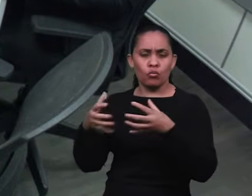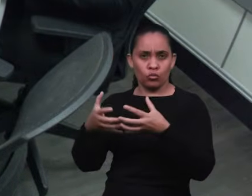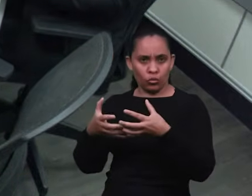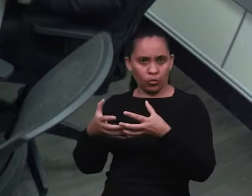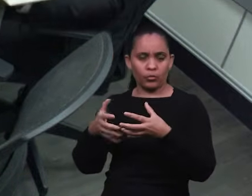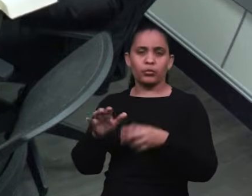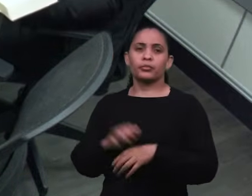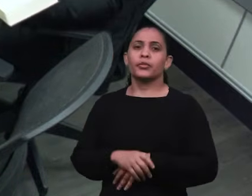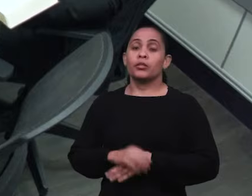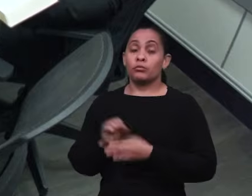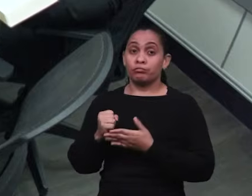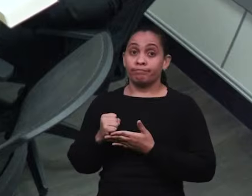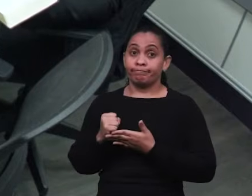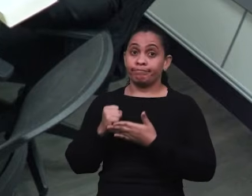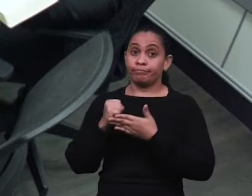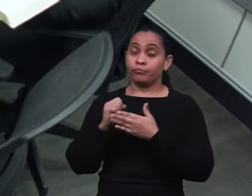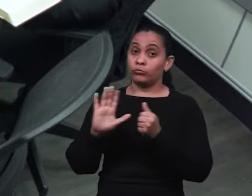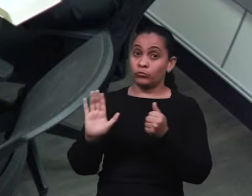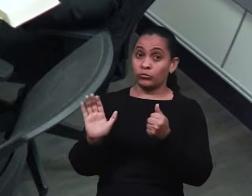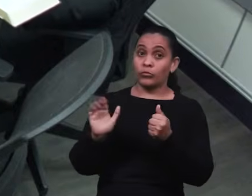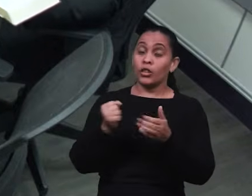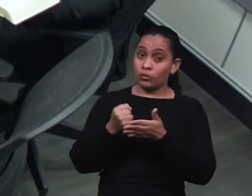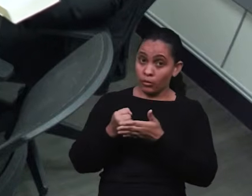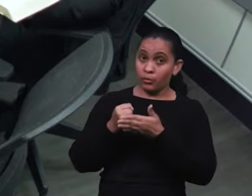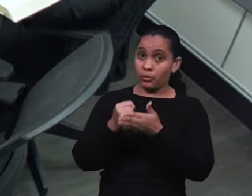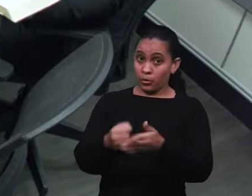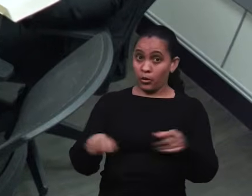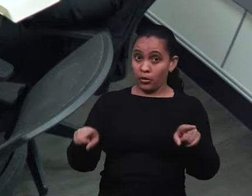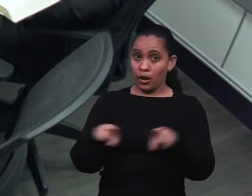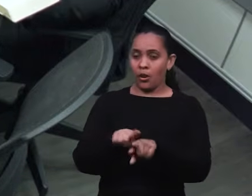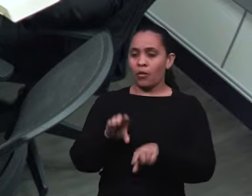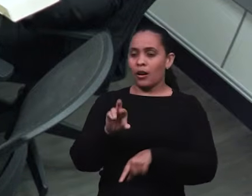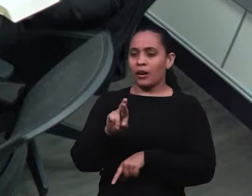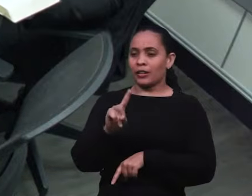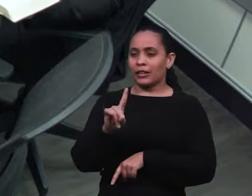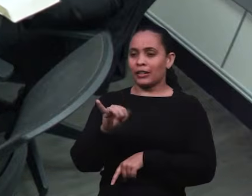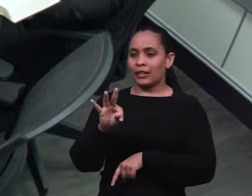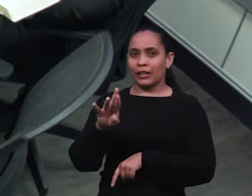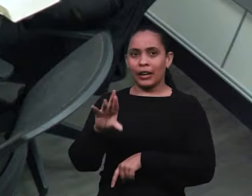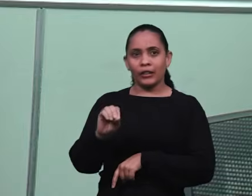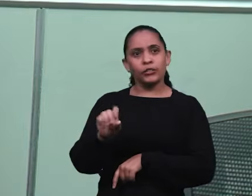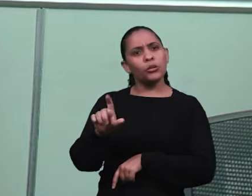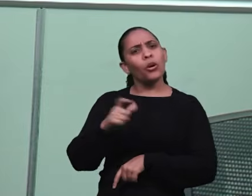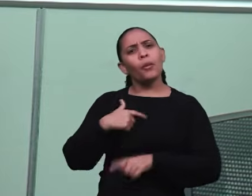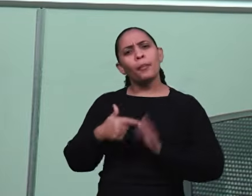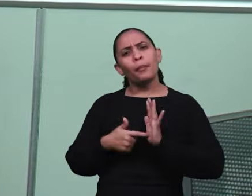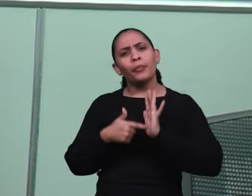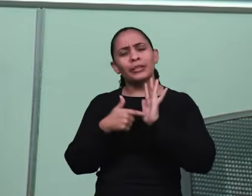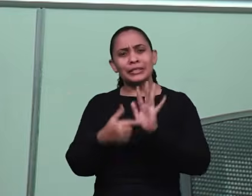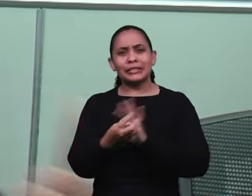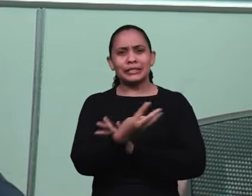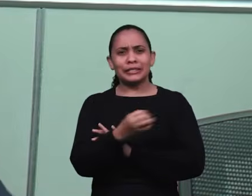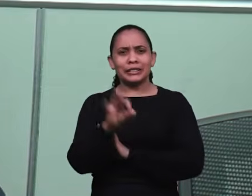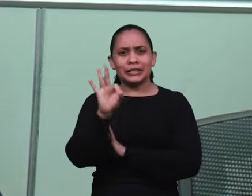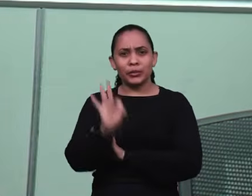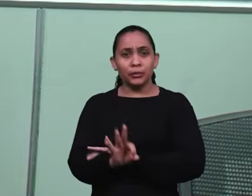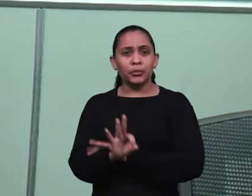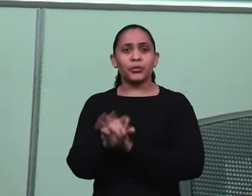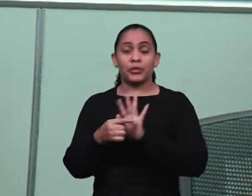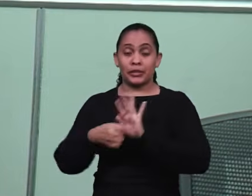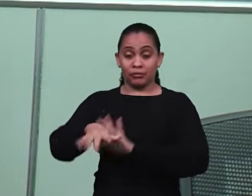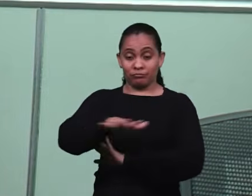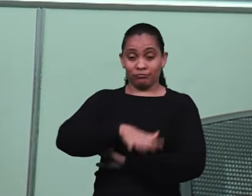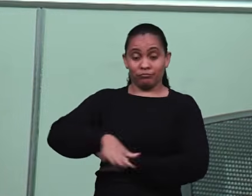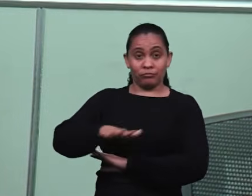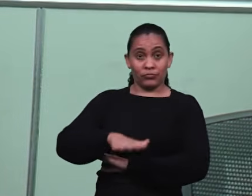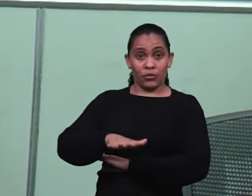Proteção ao Crédito, e a empresa Afterwise Pesquisas, divulgada em julho de 2024, que mostra que 35% dos inadimplentes residentes